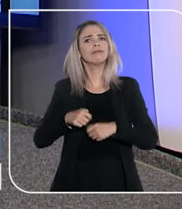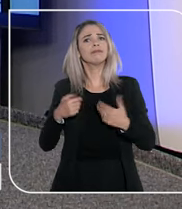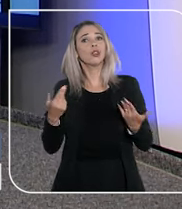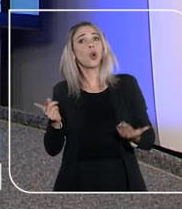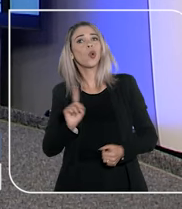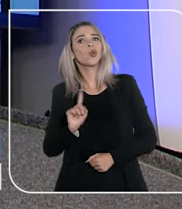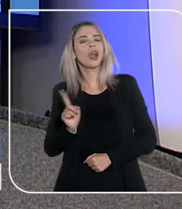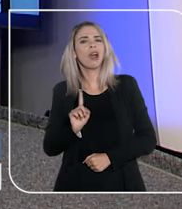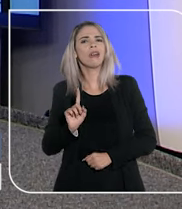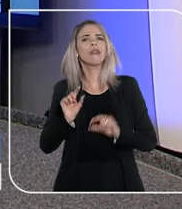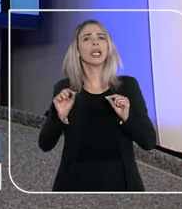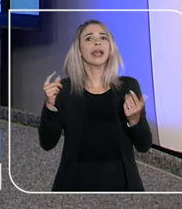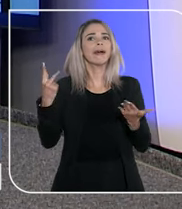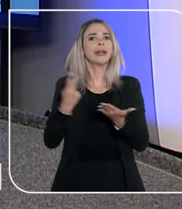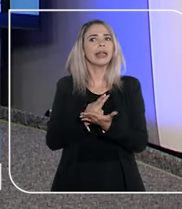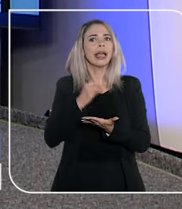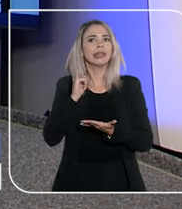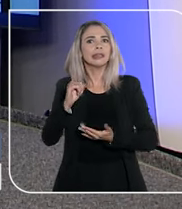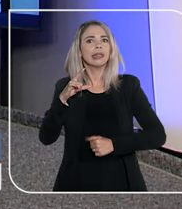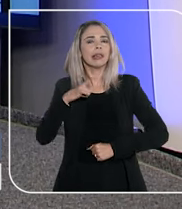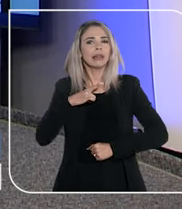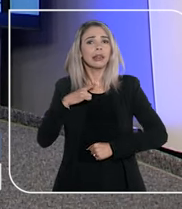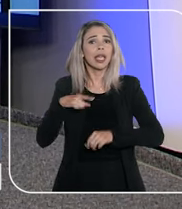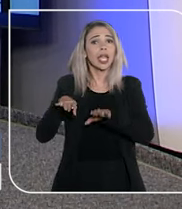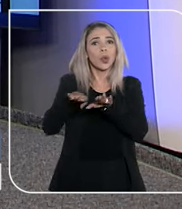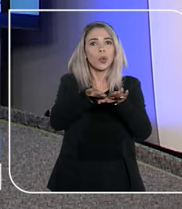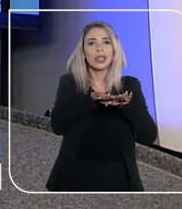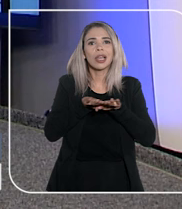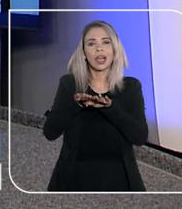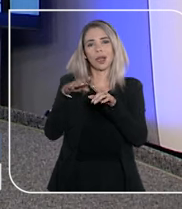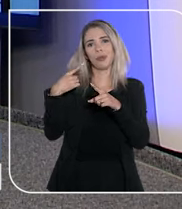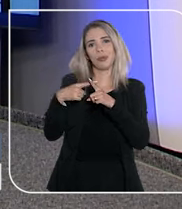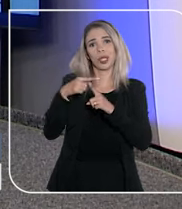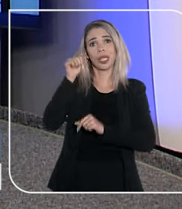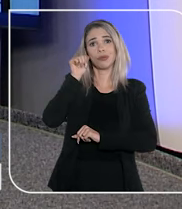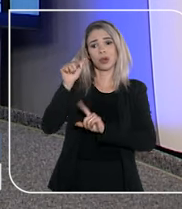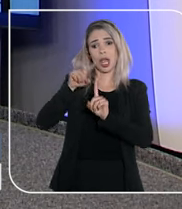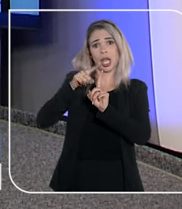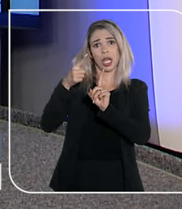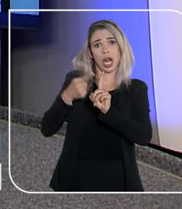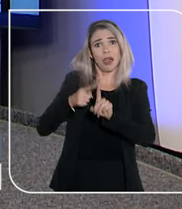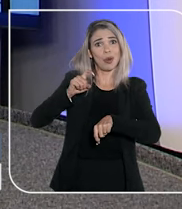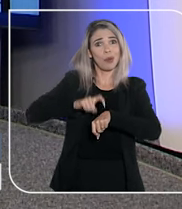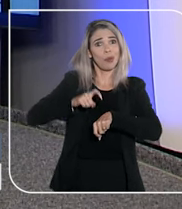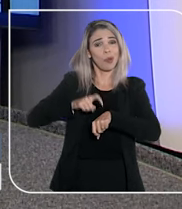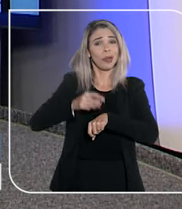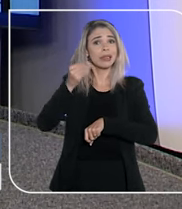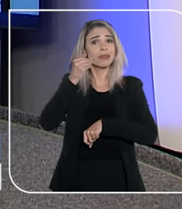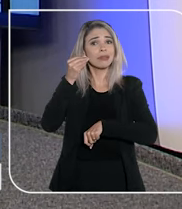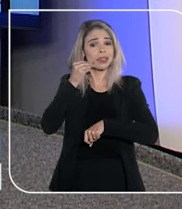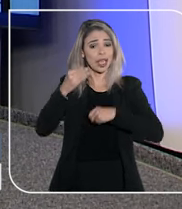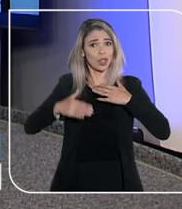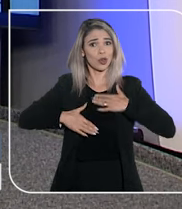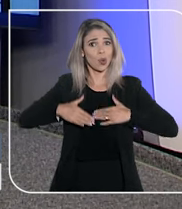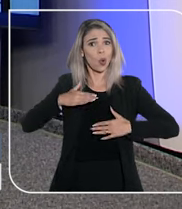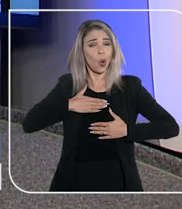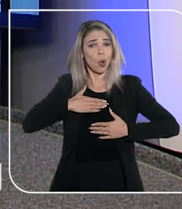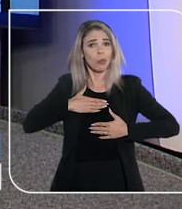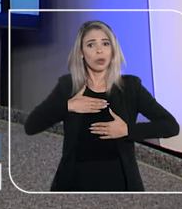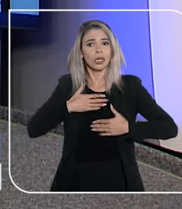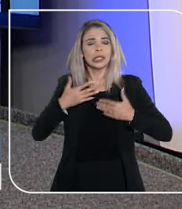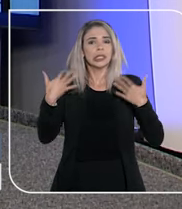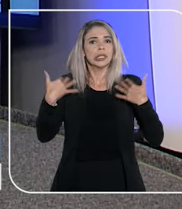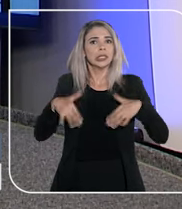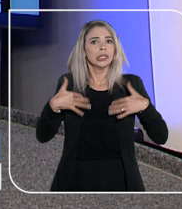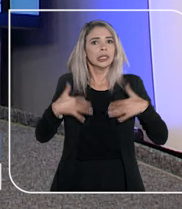aí com a data, ou então em relação à equidade também, né? Porque a candidata está grávida no momento do teste de aptidão física e aí vai